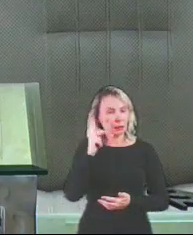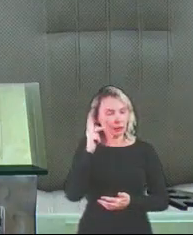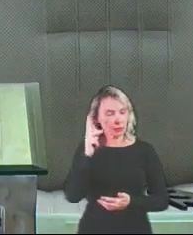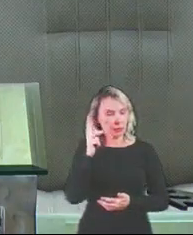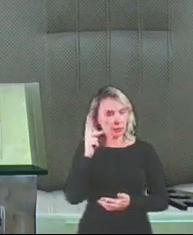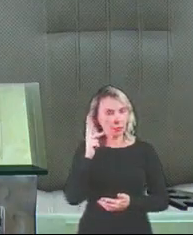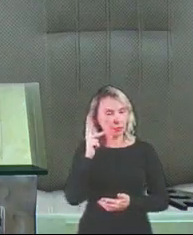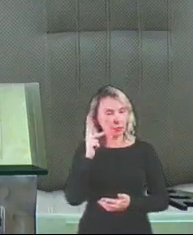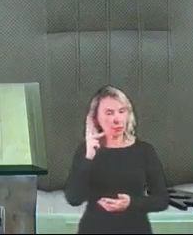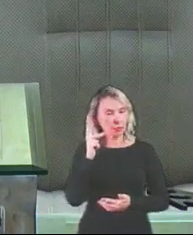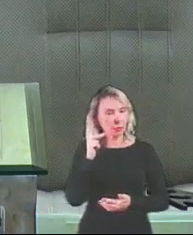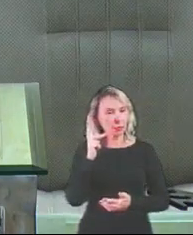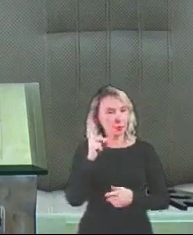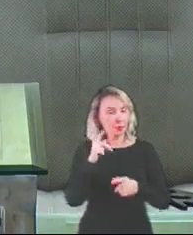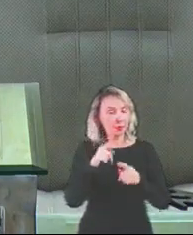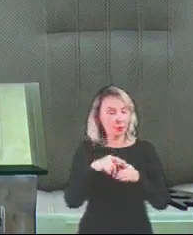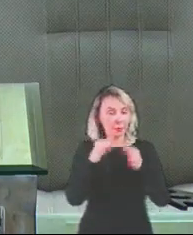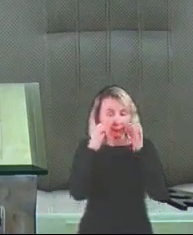retrovisores.